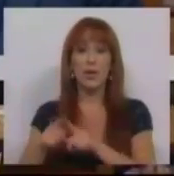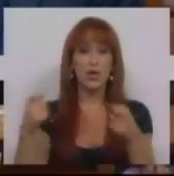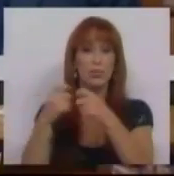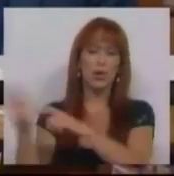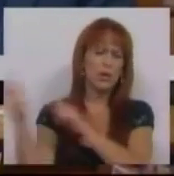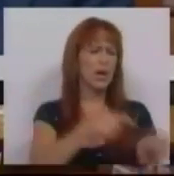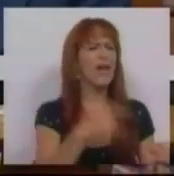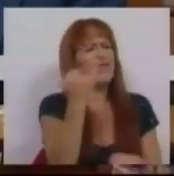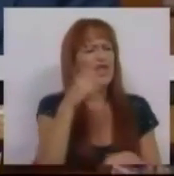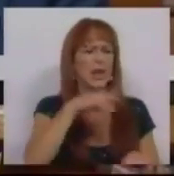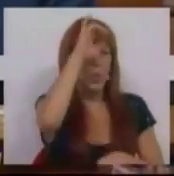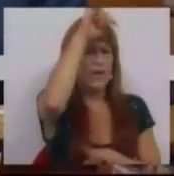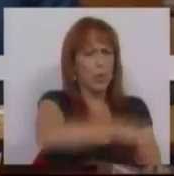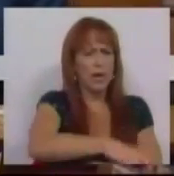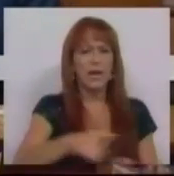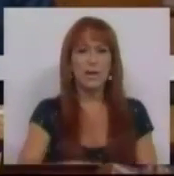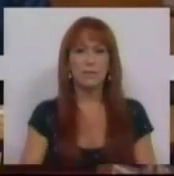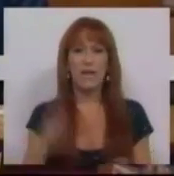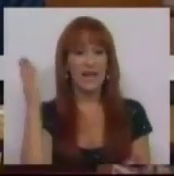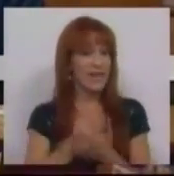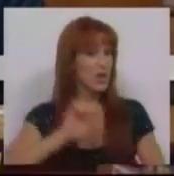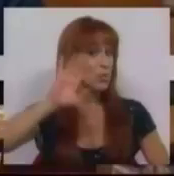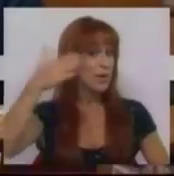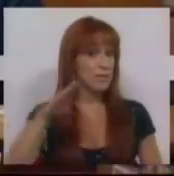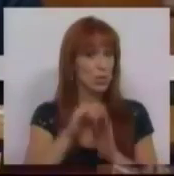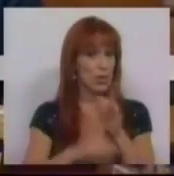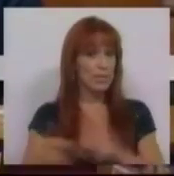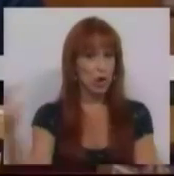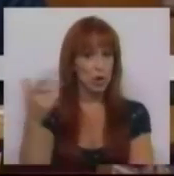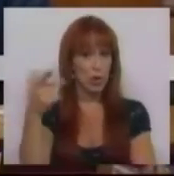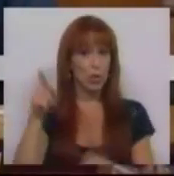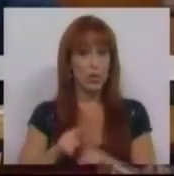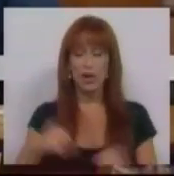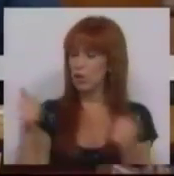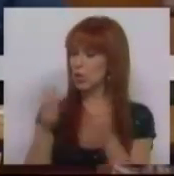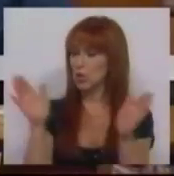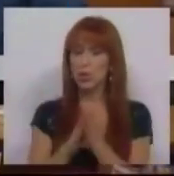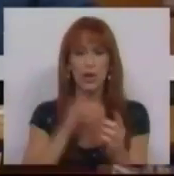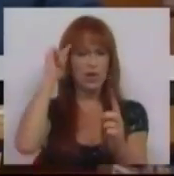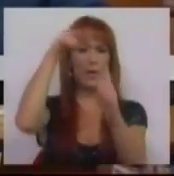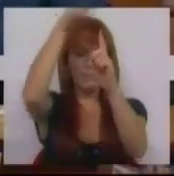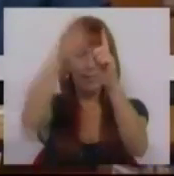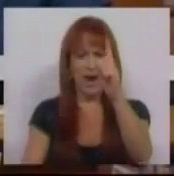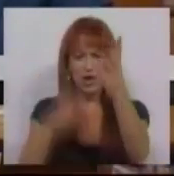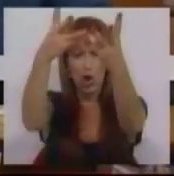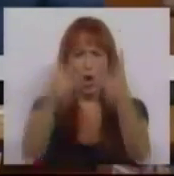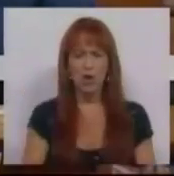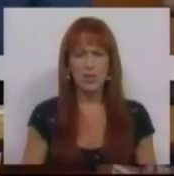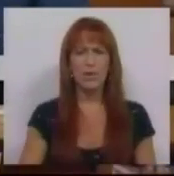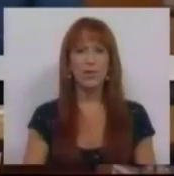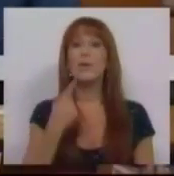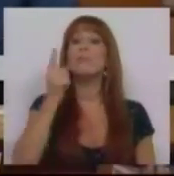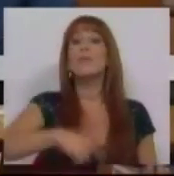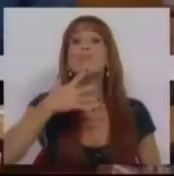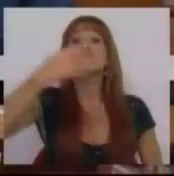de conta que é um Governo. Desde o início do programa da Troika, que todas as metas orçamentais,